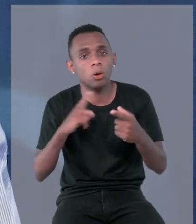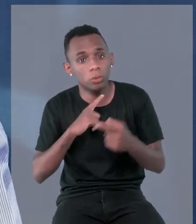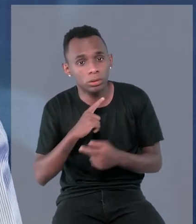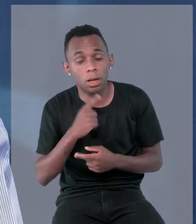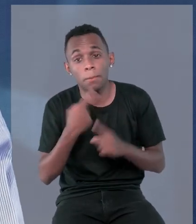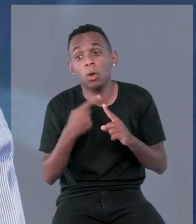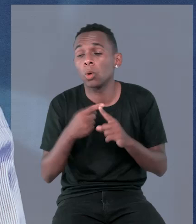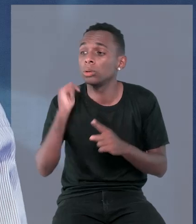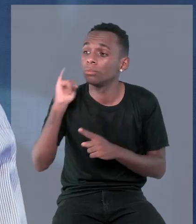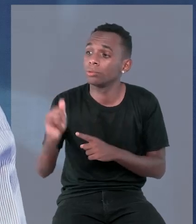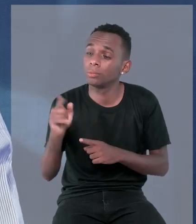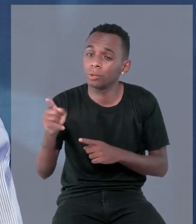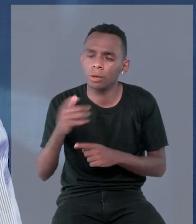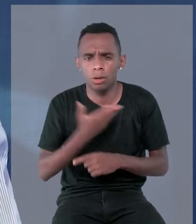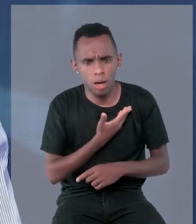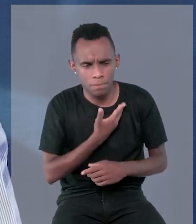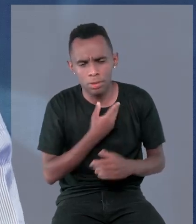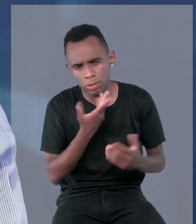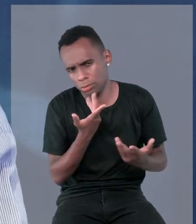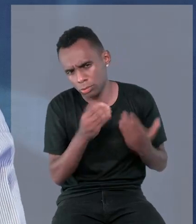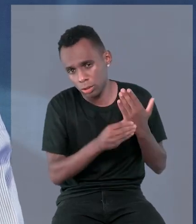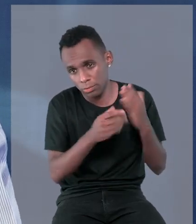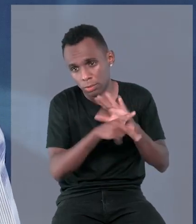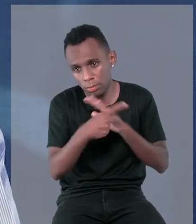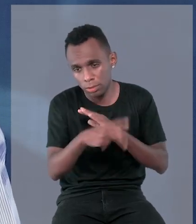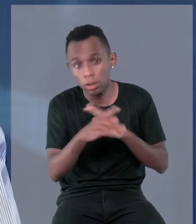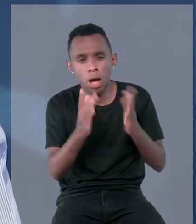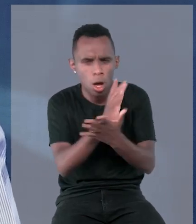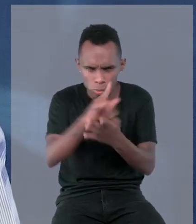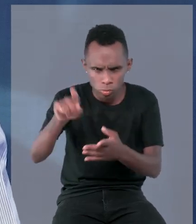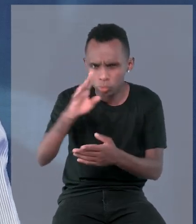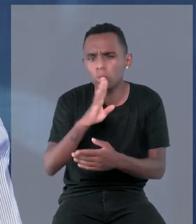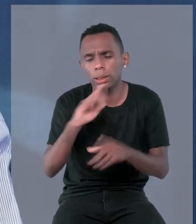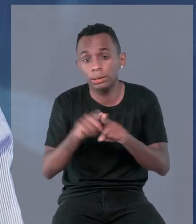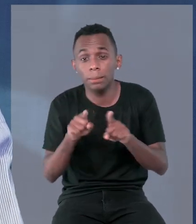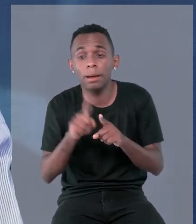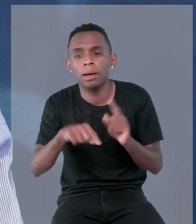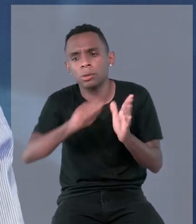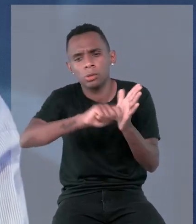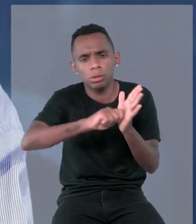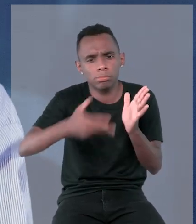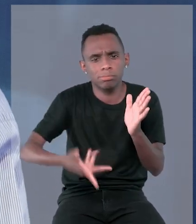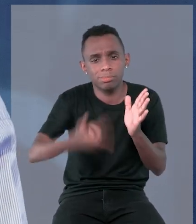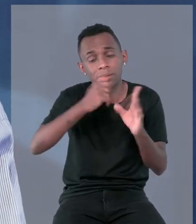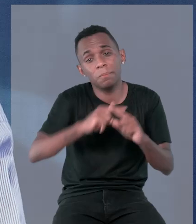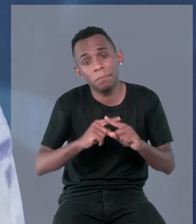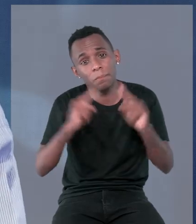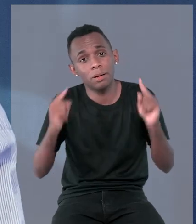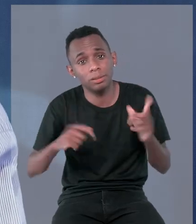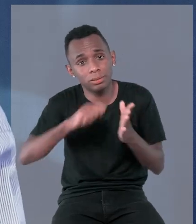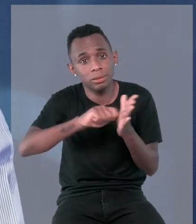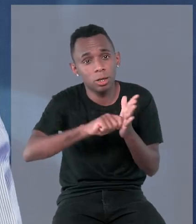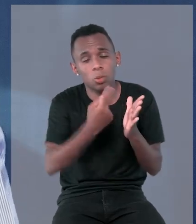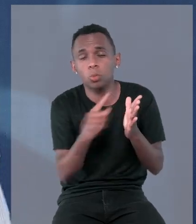ele um livro de um amigo meu, que é amigo também de algumas pessoas aqui, que é um grande escritor e que, infelizmente,